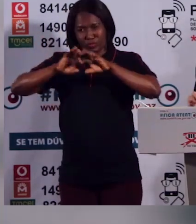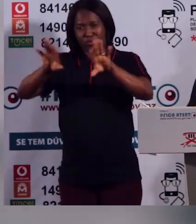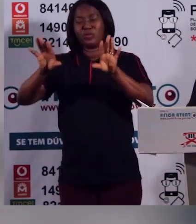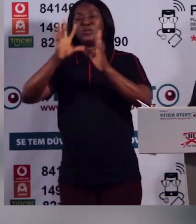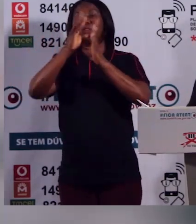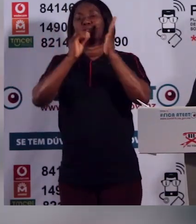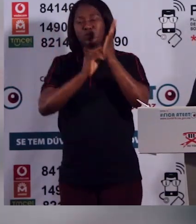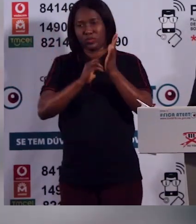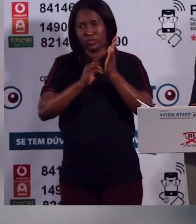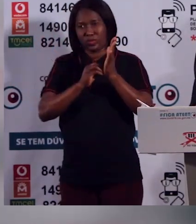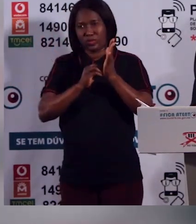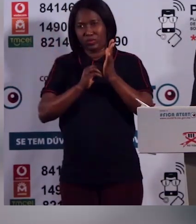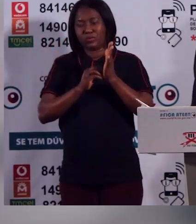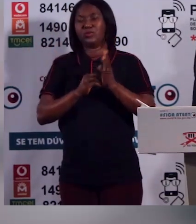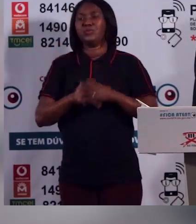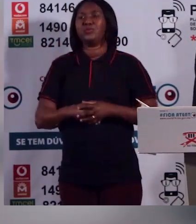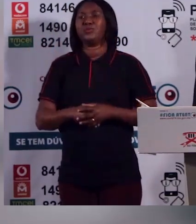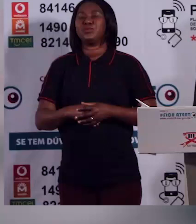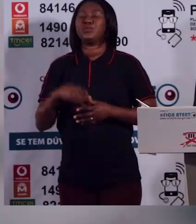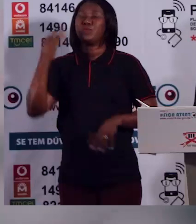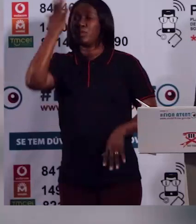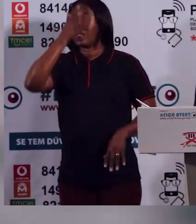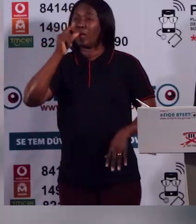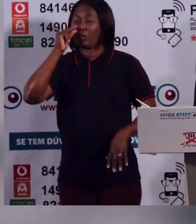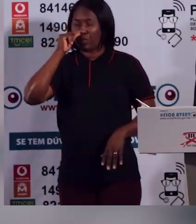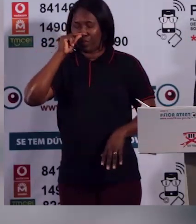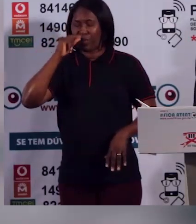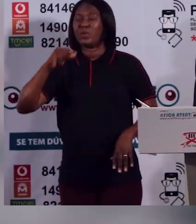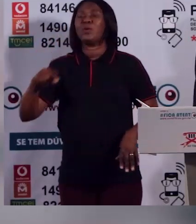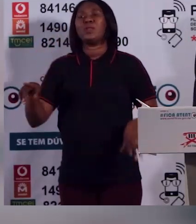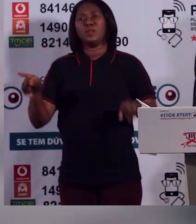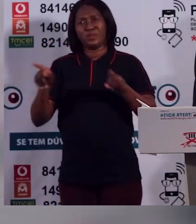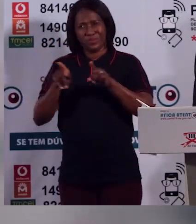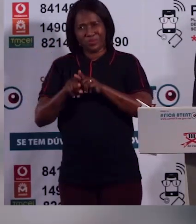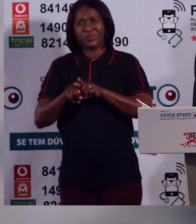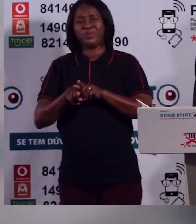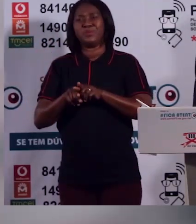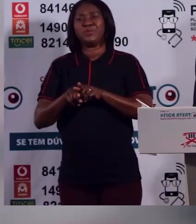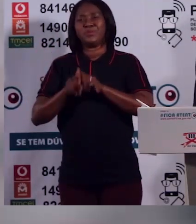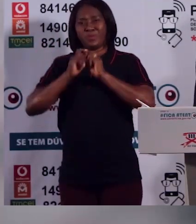próximos dias. Para Nampula também, a atualização